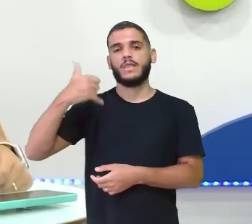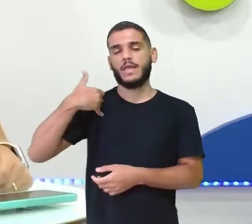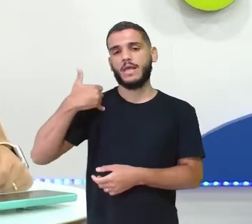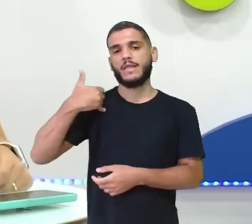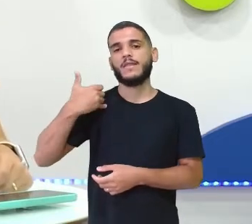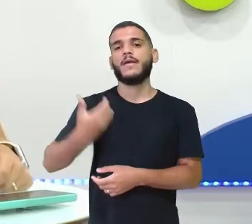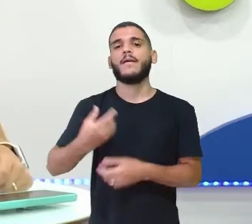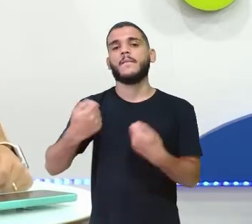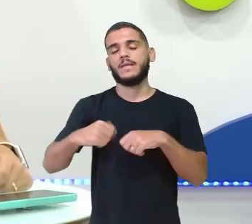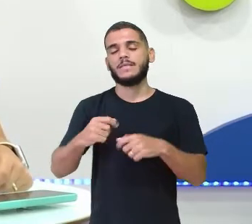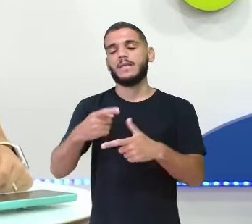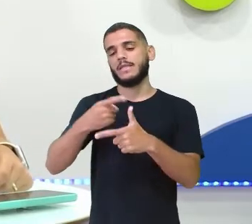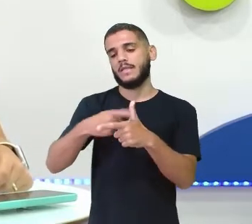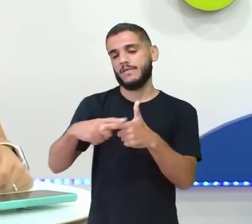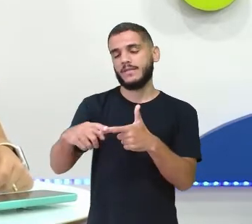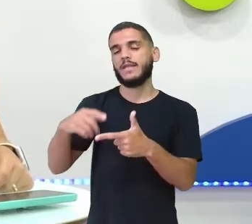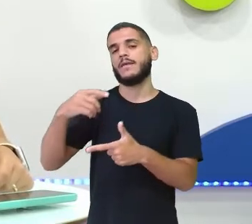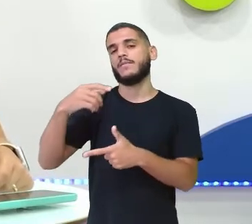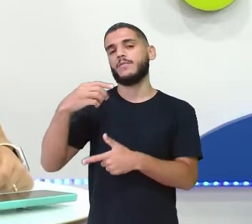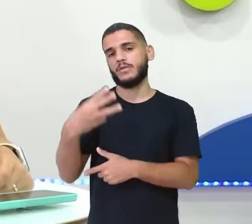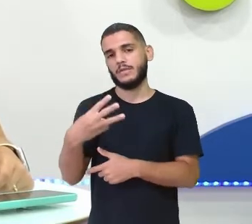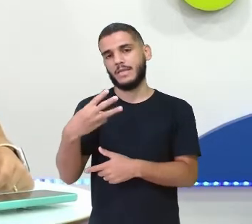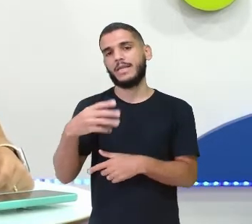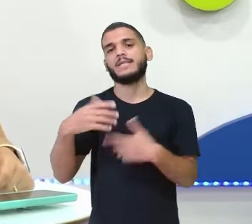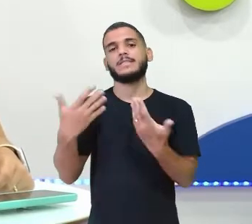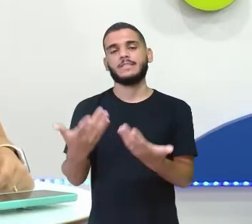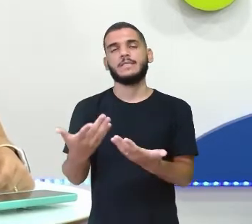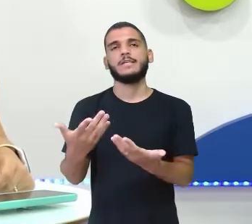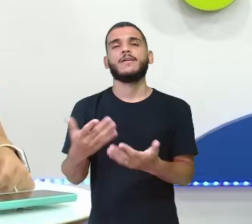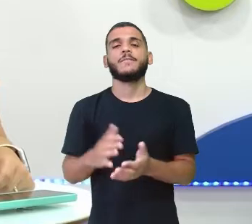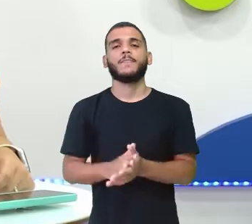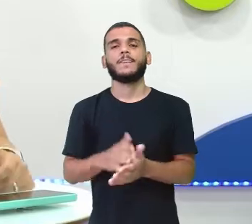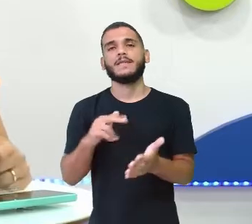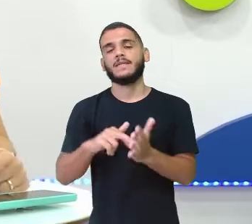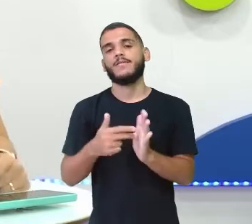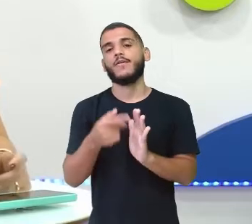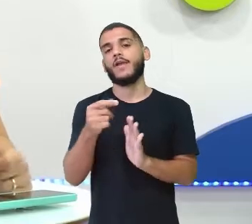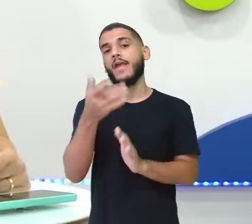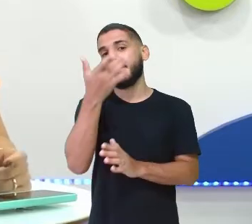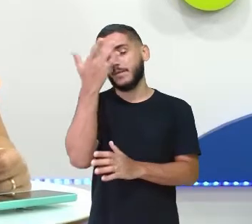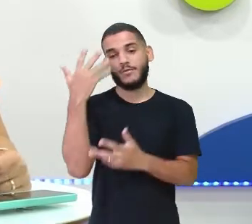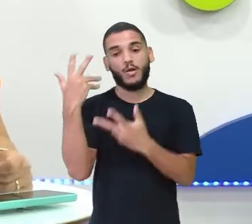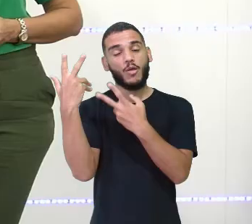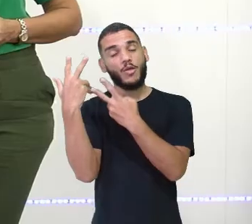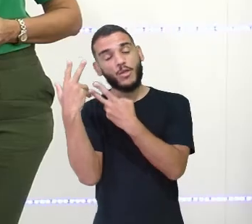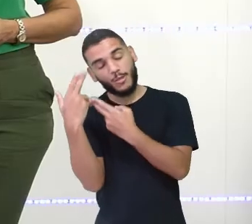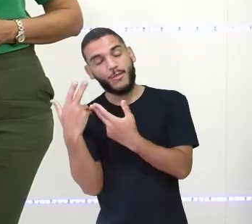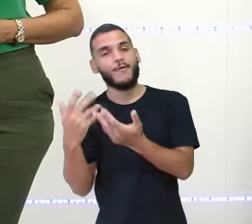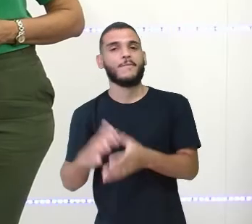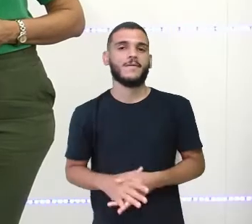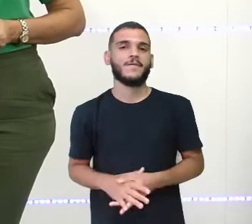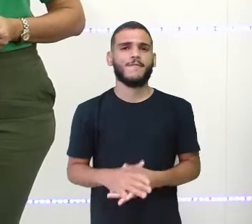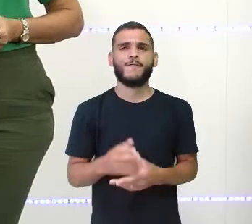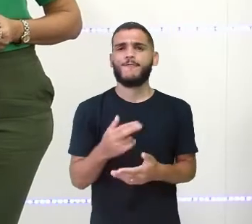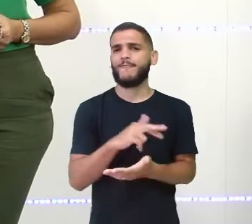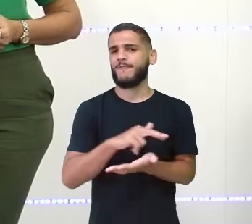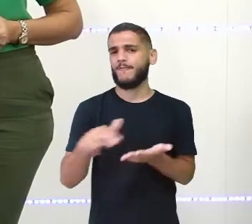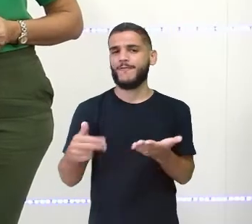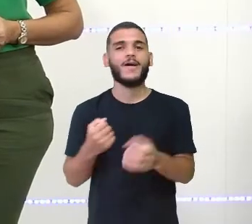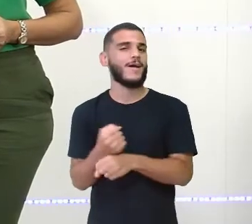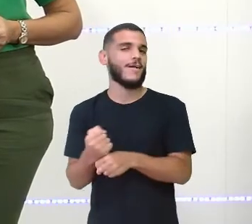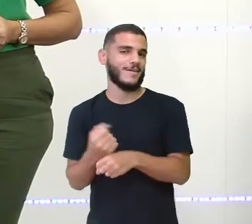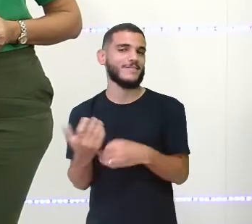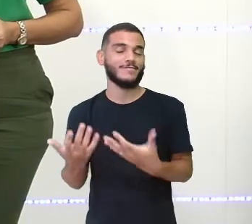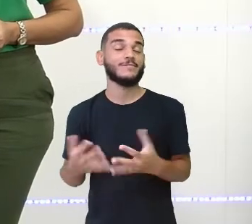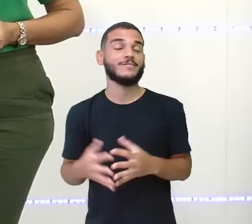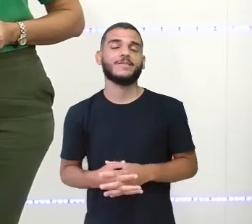por 3 e a terça parte vai ser o quanto ele dorme. É muito tempo dormindo, viu? Muito tempo, não é? Imagina